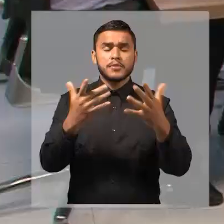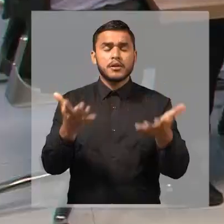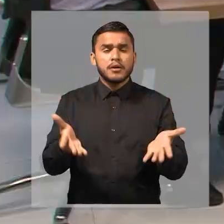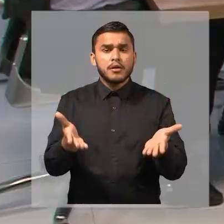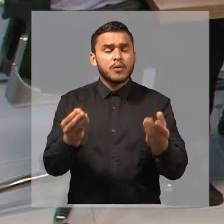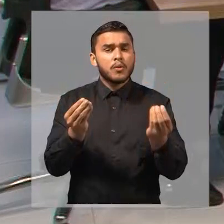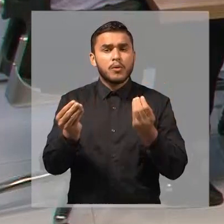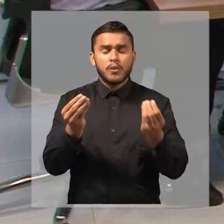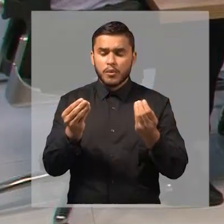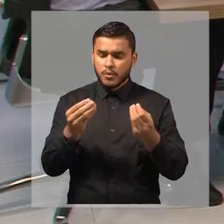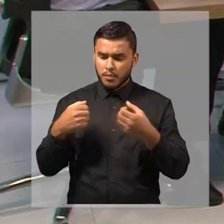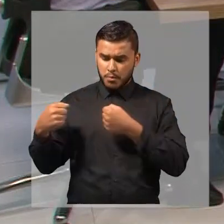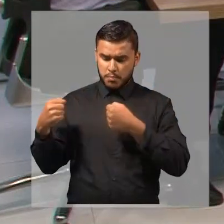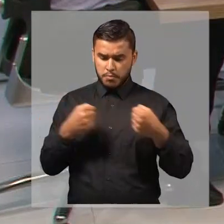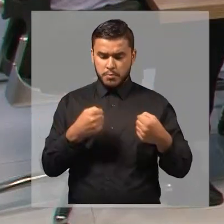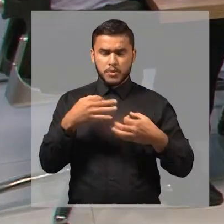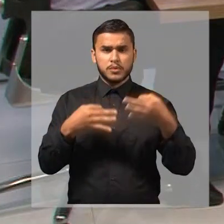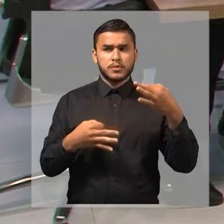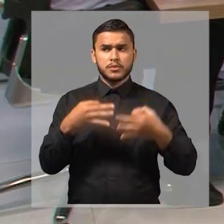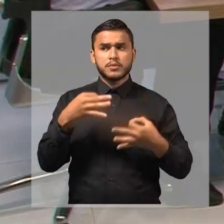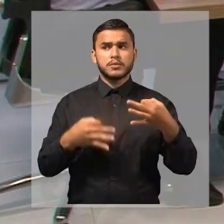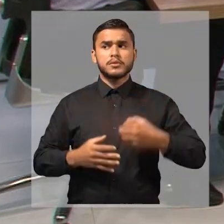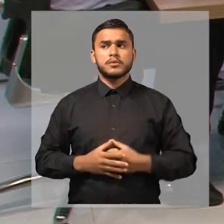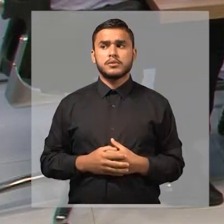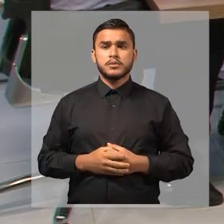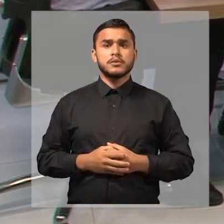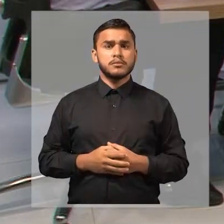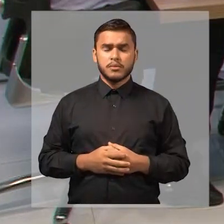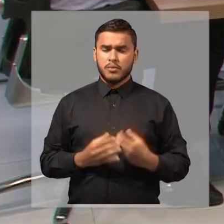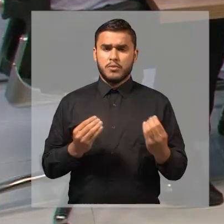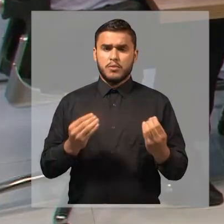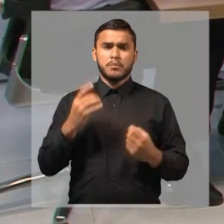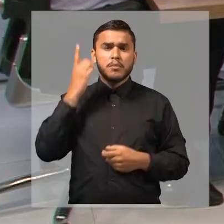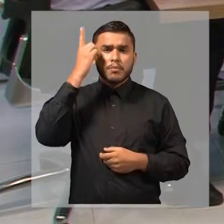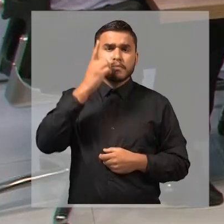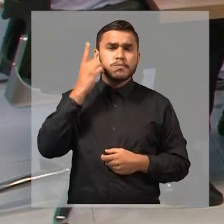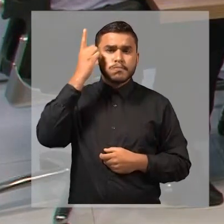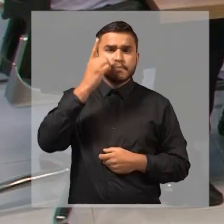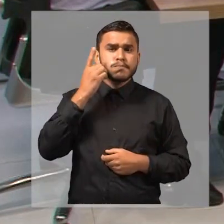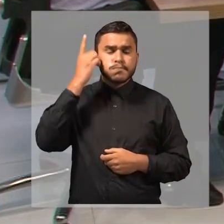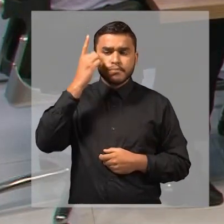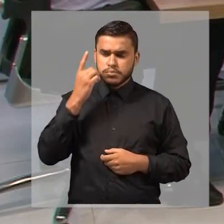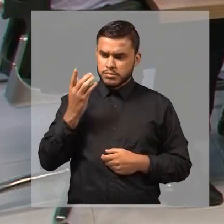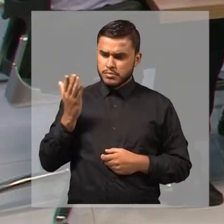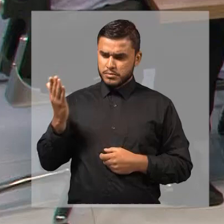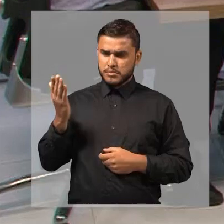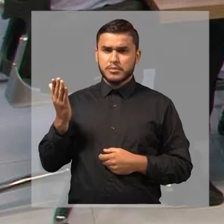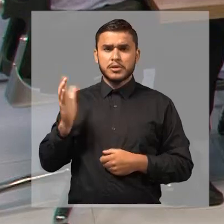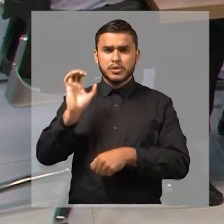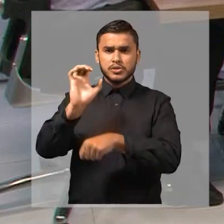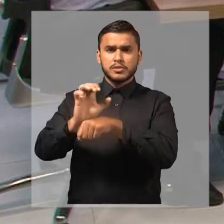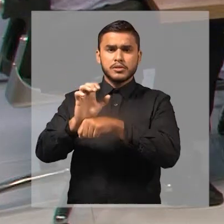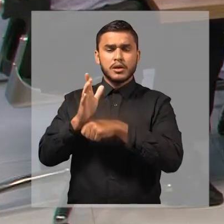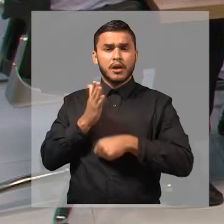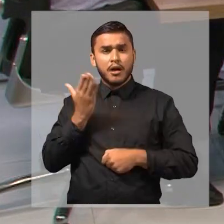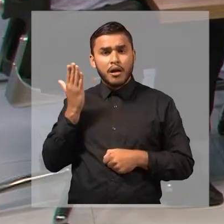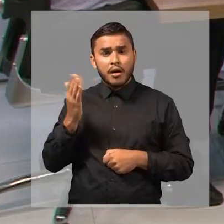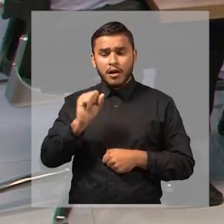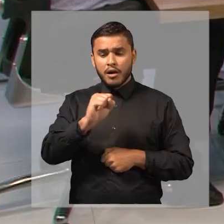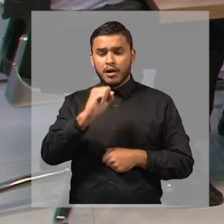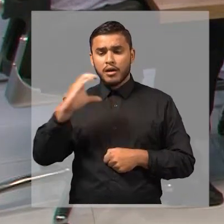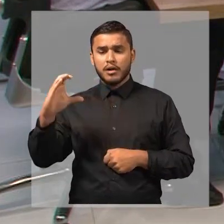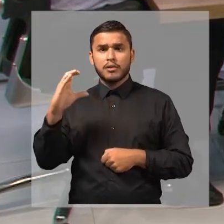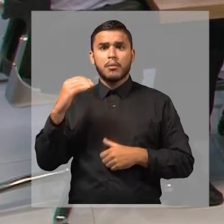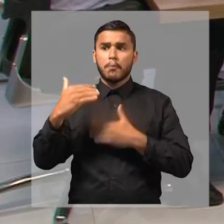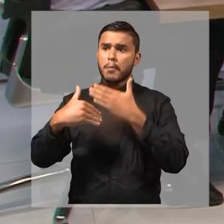olha, já está num grau superior, é desembargador de um Estado, e um Estado culturalmente e politicamente